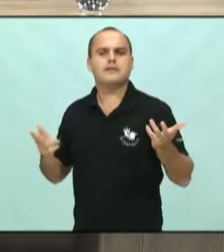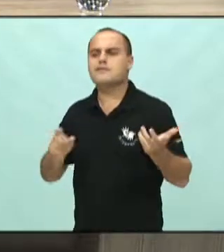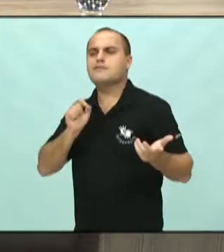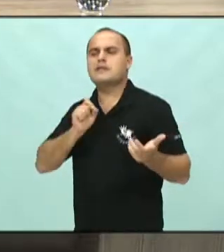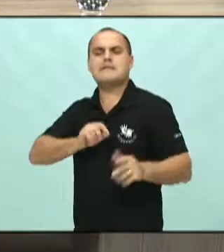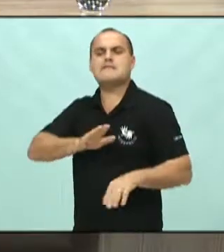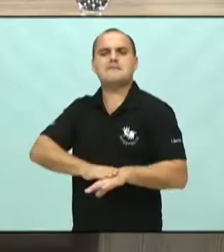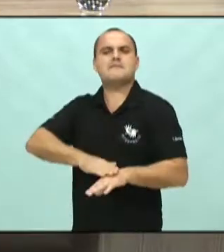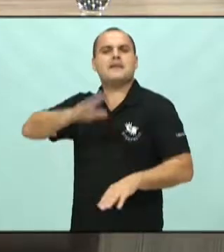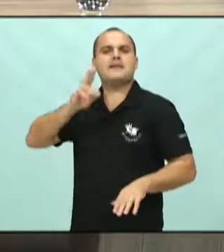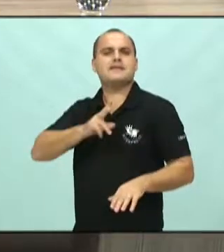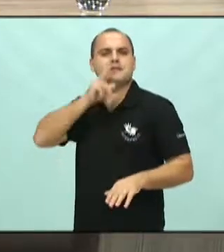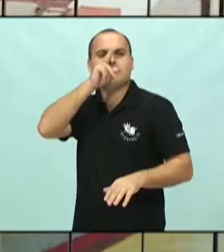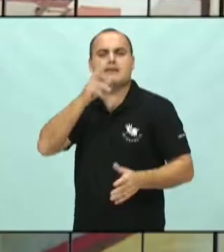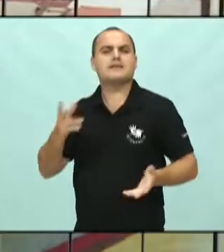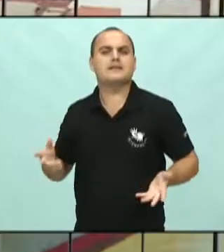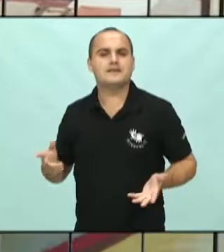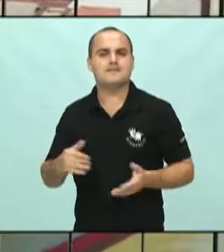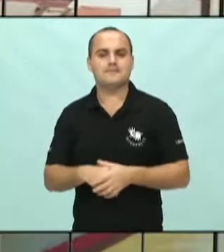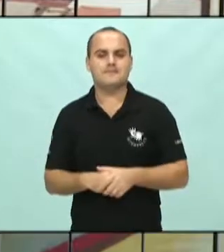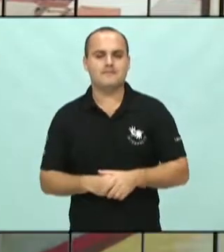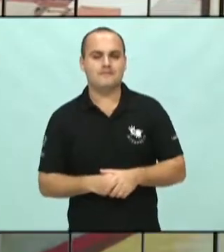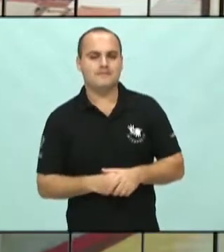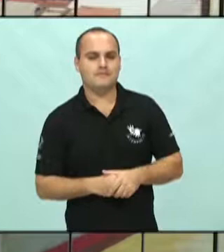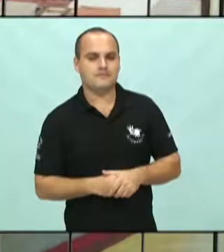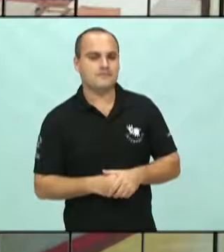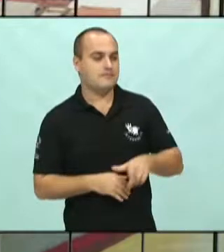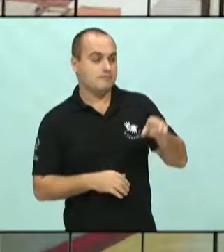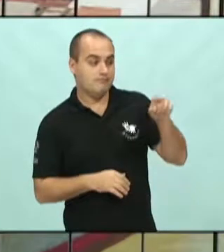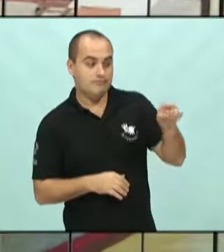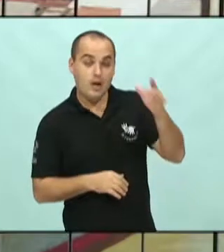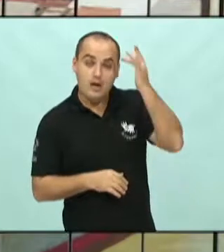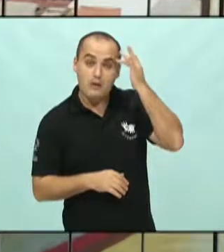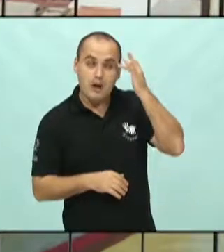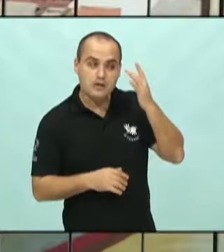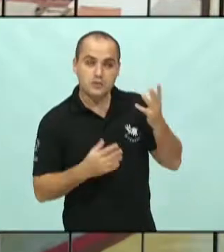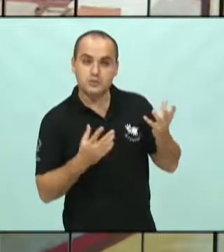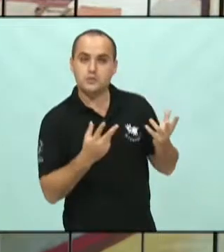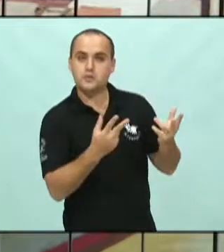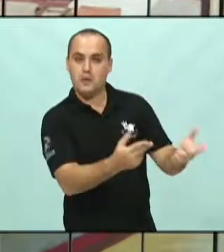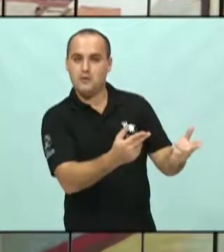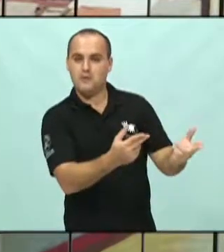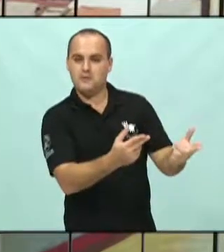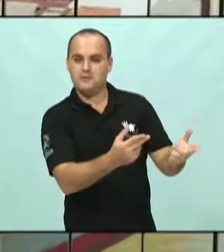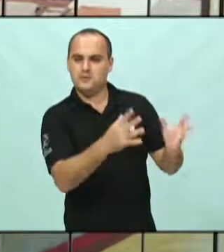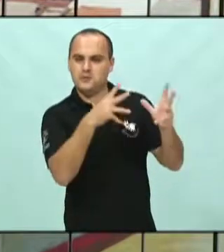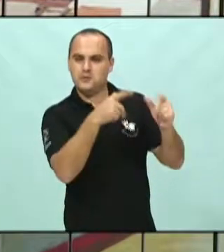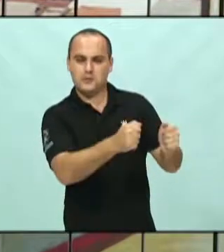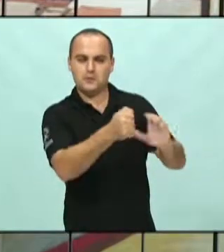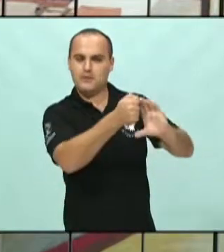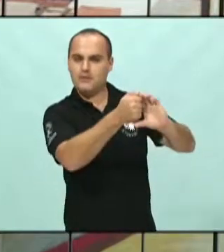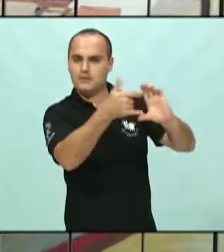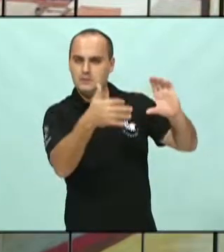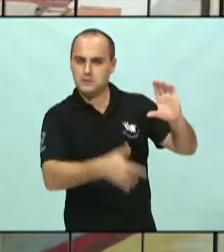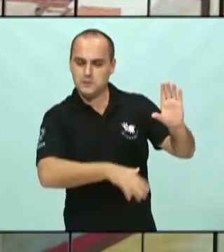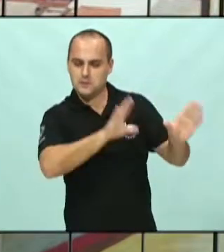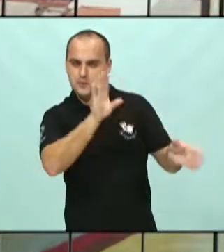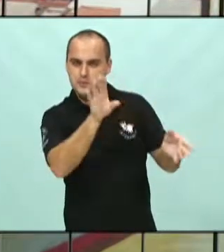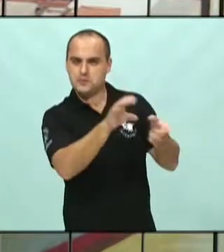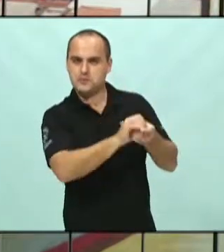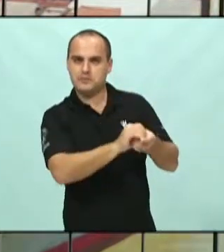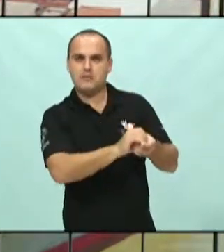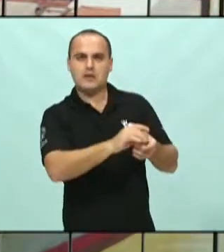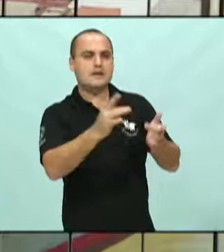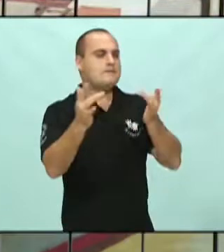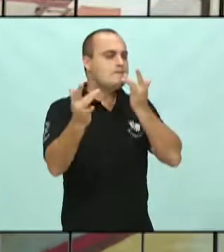prevaleceu aí dessa? Olha, eu acho que está em doses iguais aí, porque reuniu todas essas características, né? A paixão